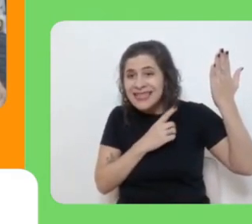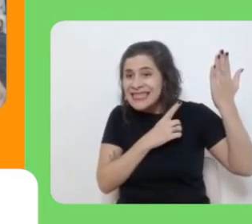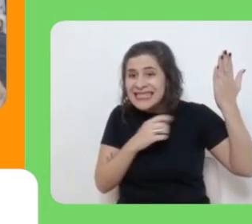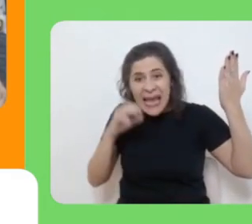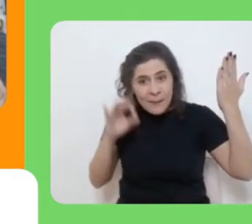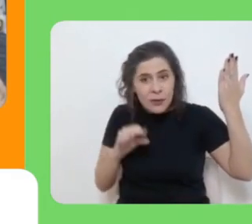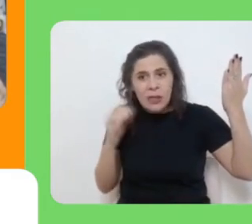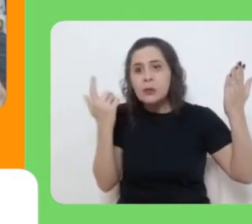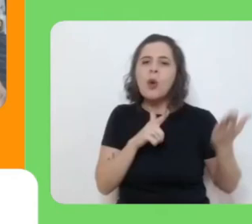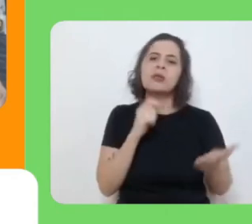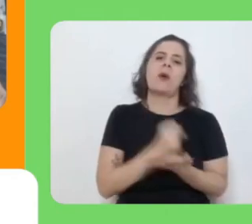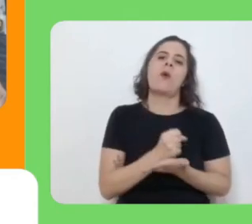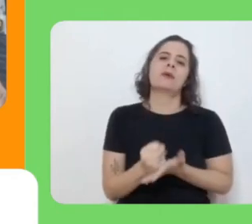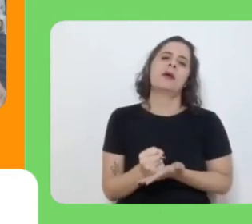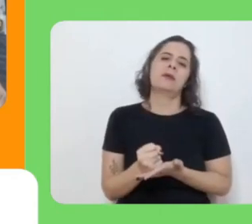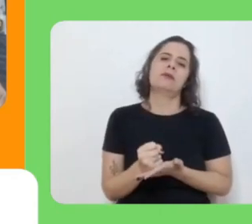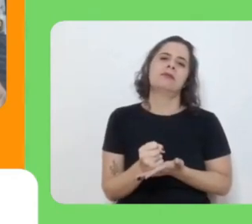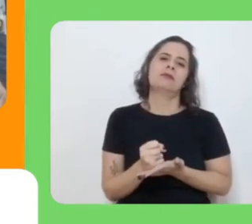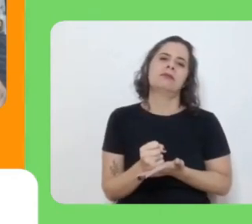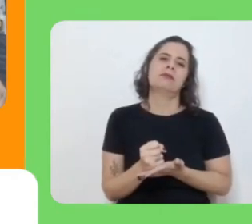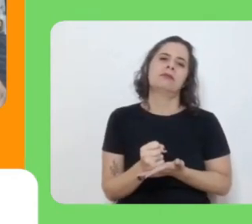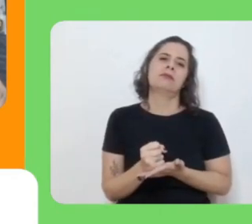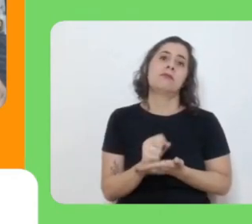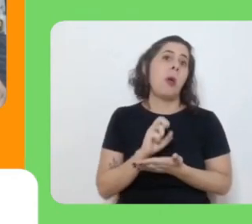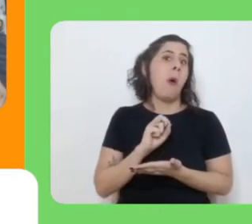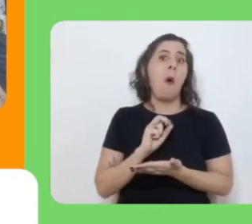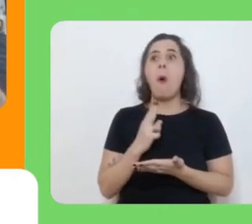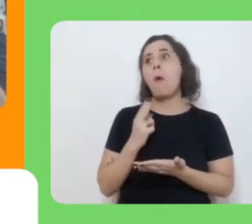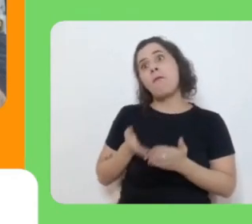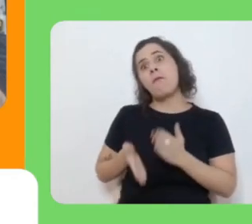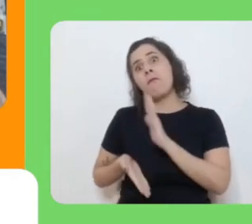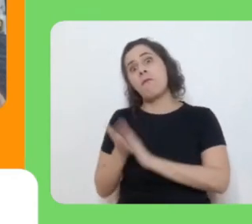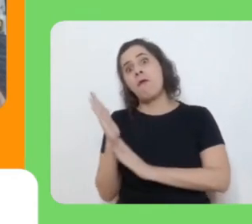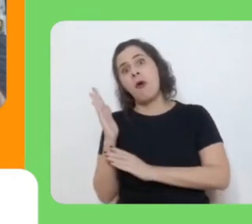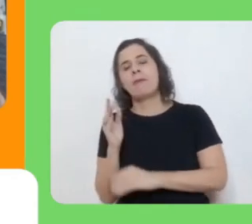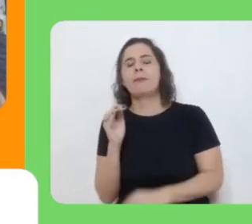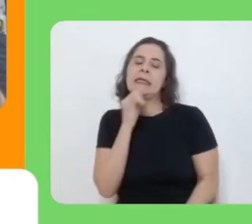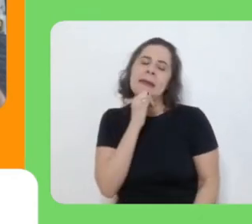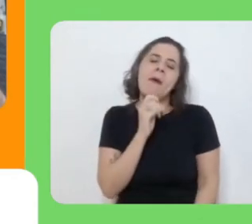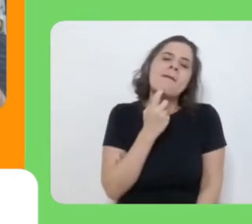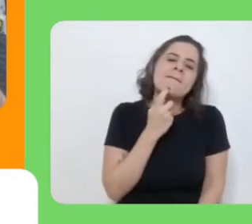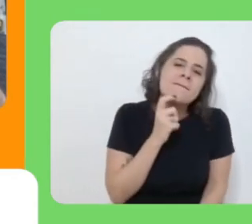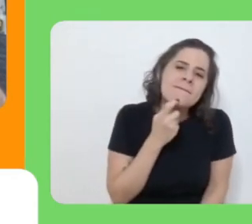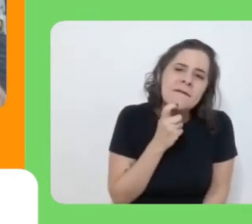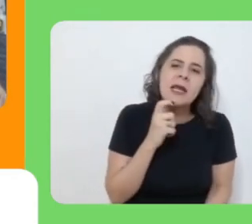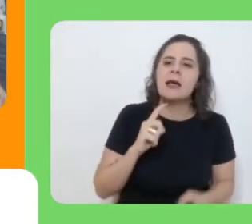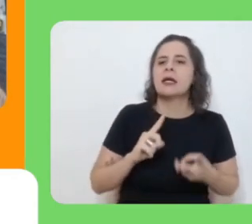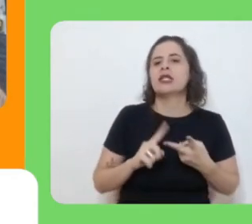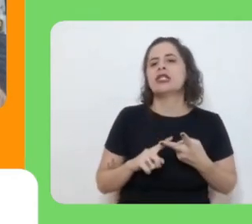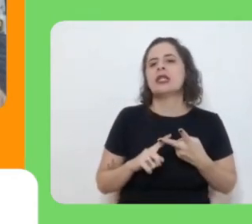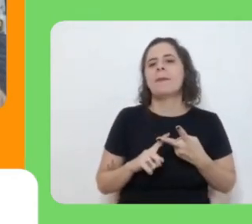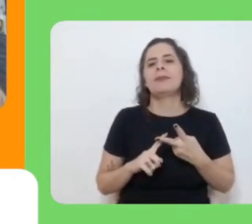contratados. Que bom. E ou foram para lá, Finlândia, República Tcheca,